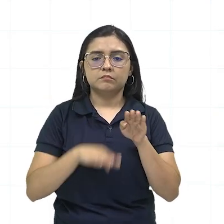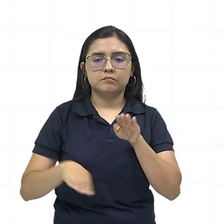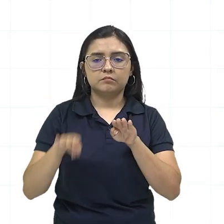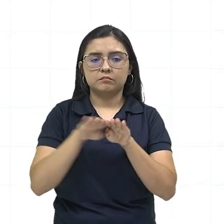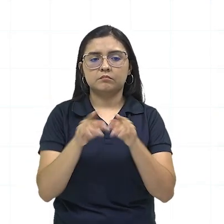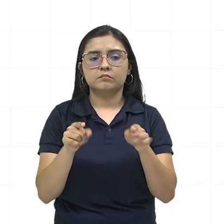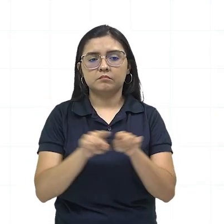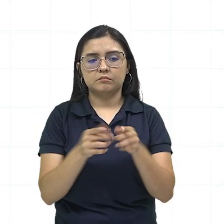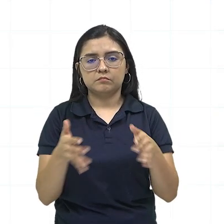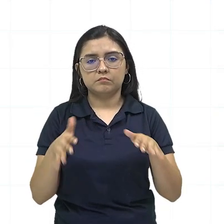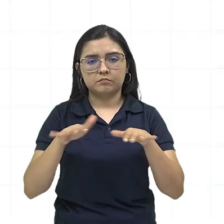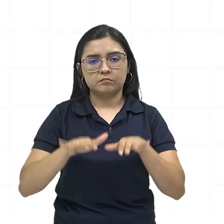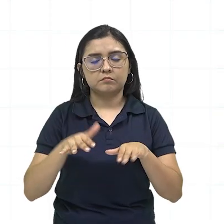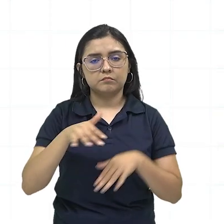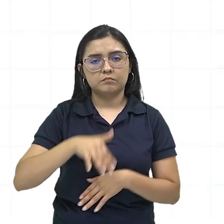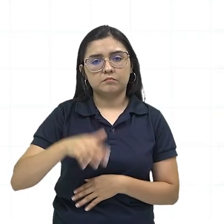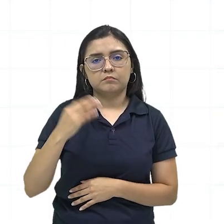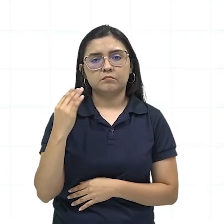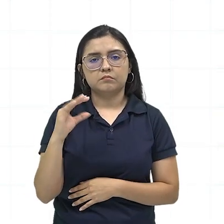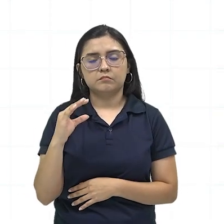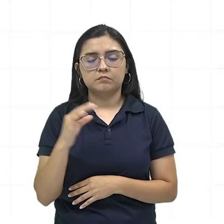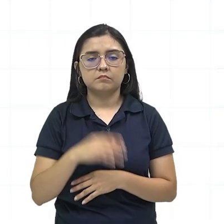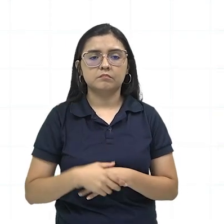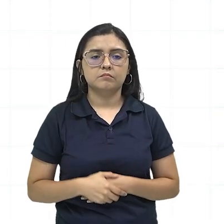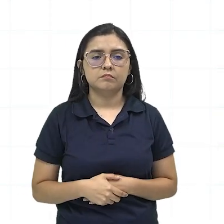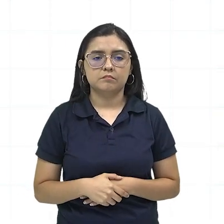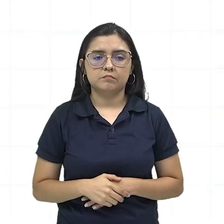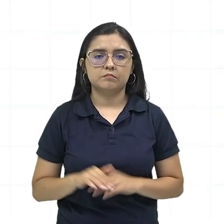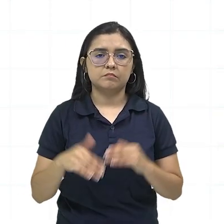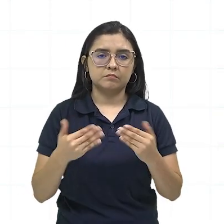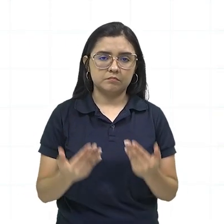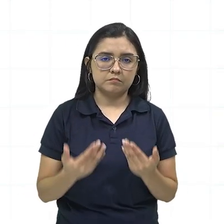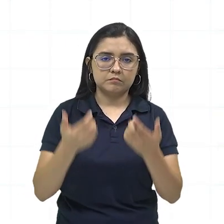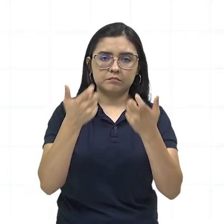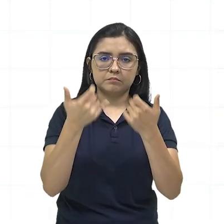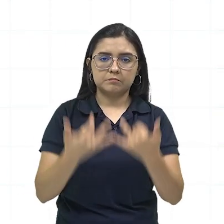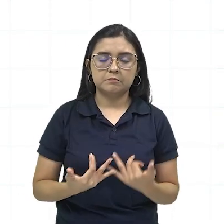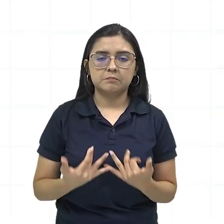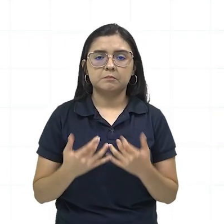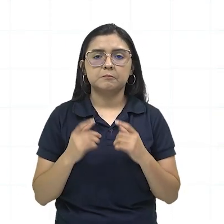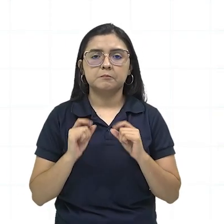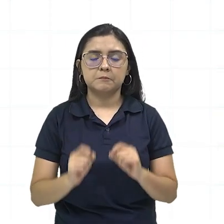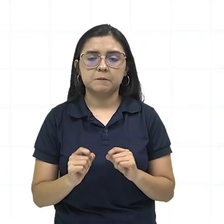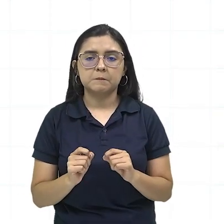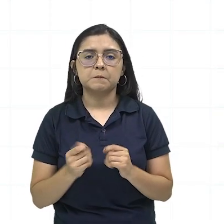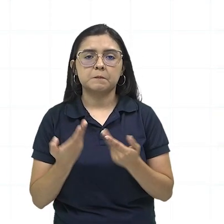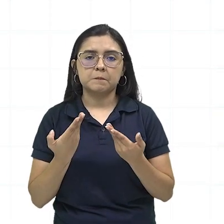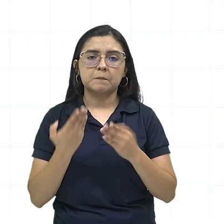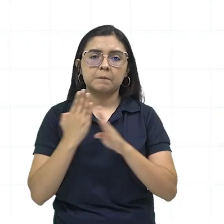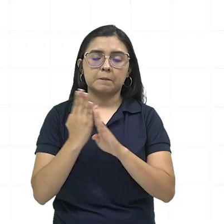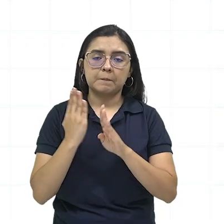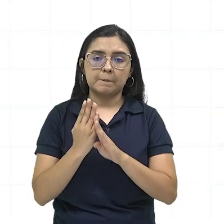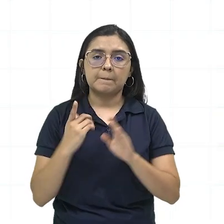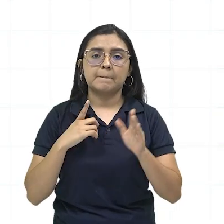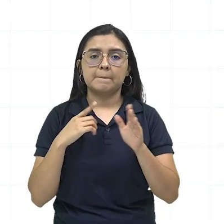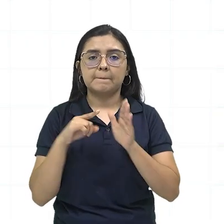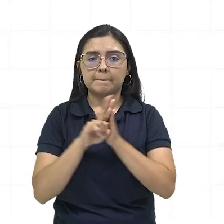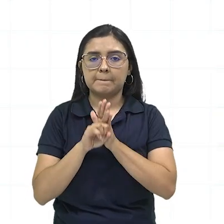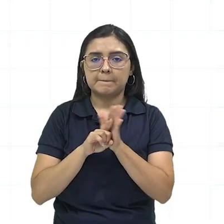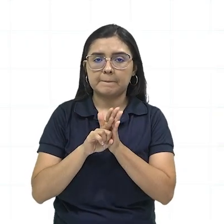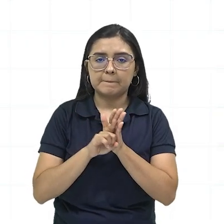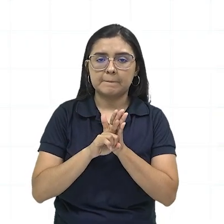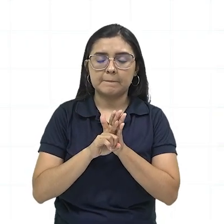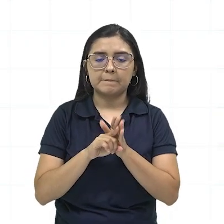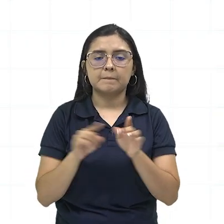e a inclusão na ciência. Então, não só falando sobre como isso é encontrado em pesquisas recentes, mas para que